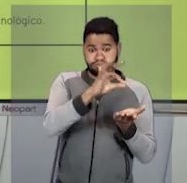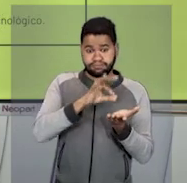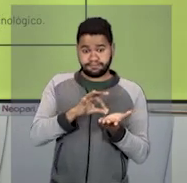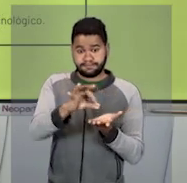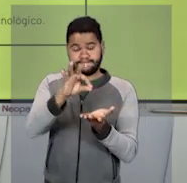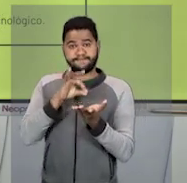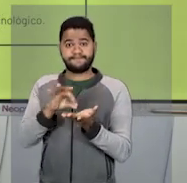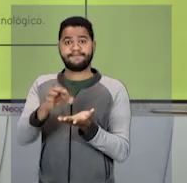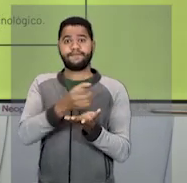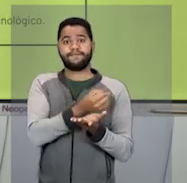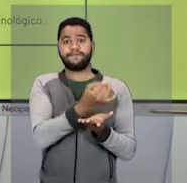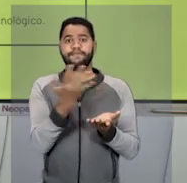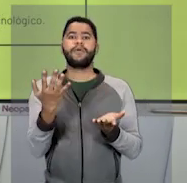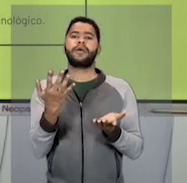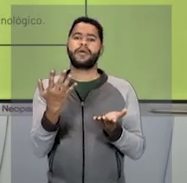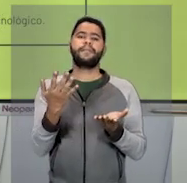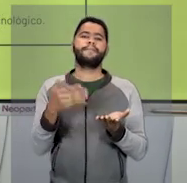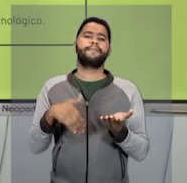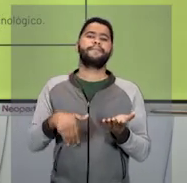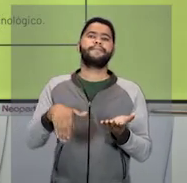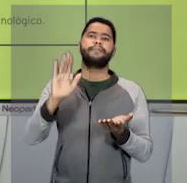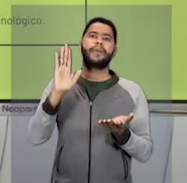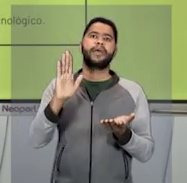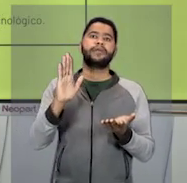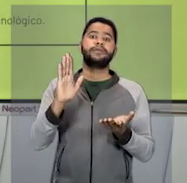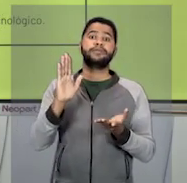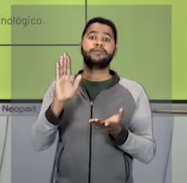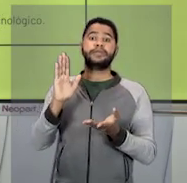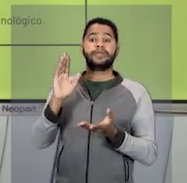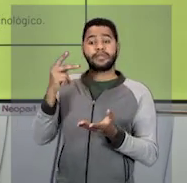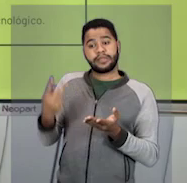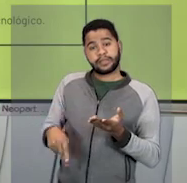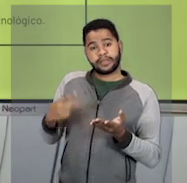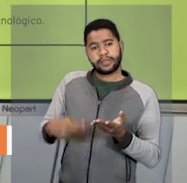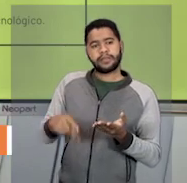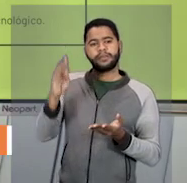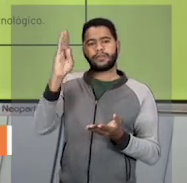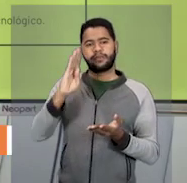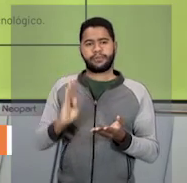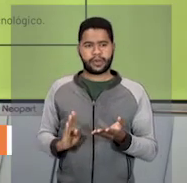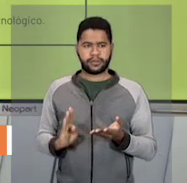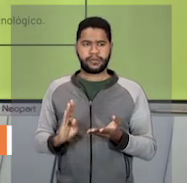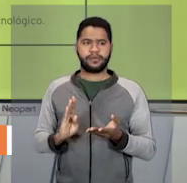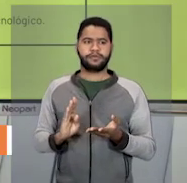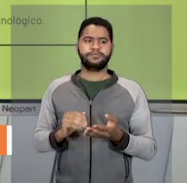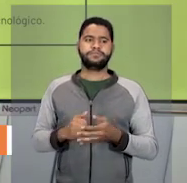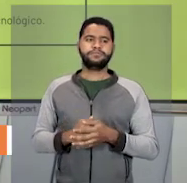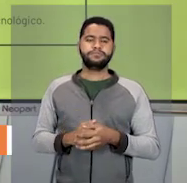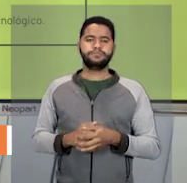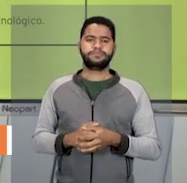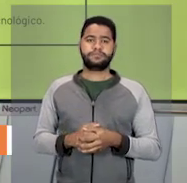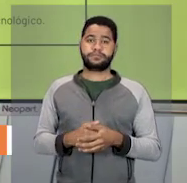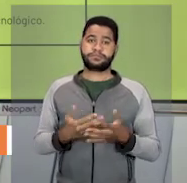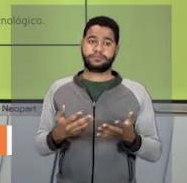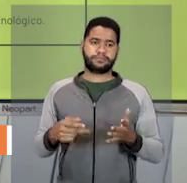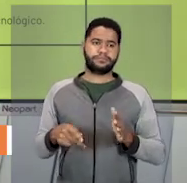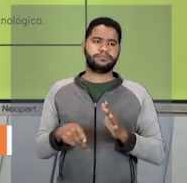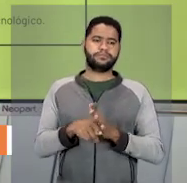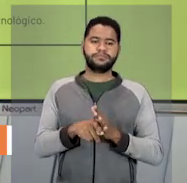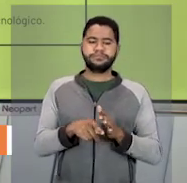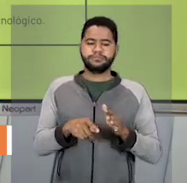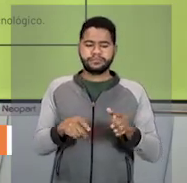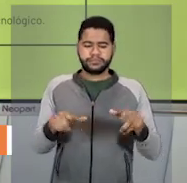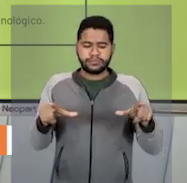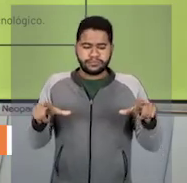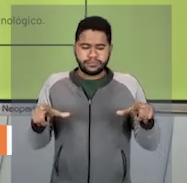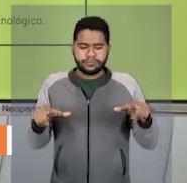ela mais abastece o mercado interno, ou seja, utiliza-se de poucas propriedades, né, propriedades menores,